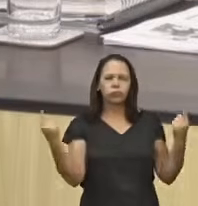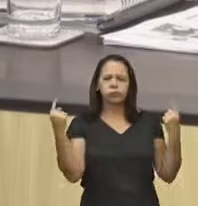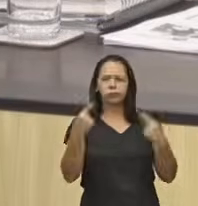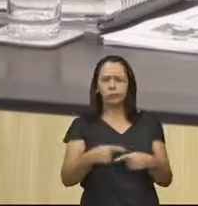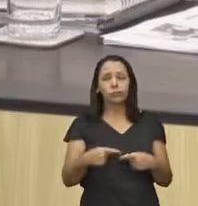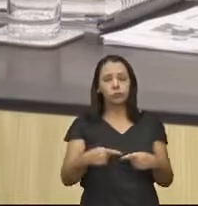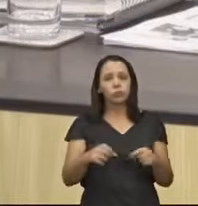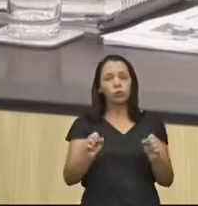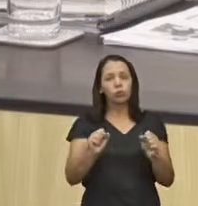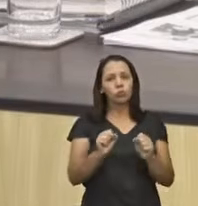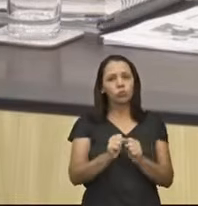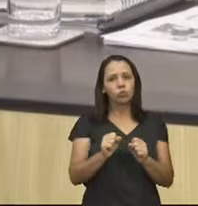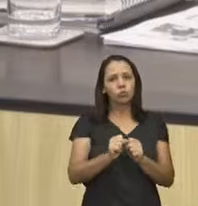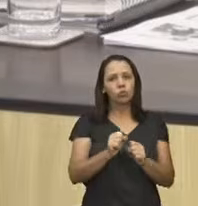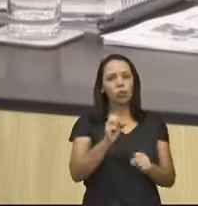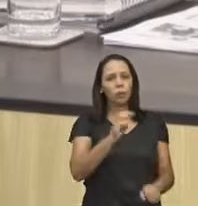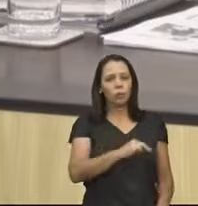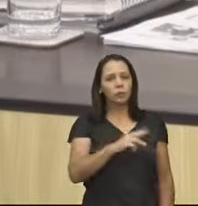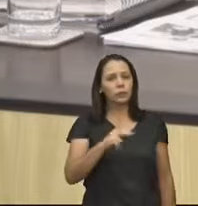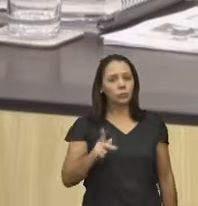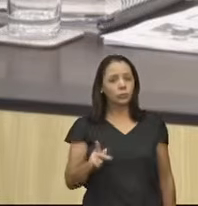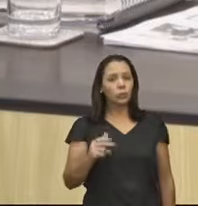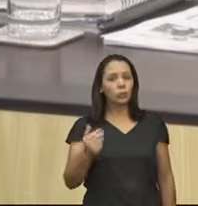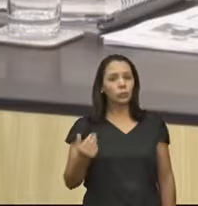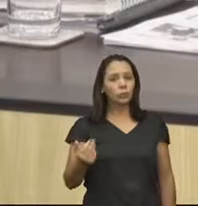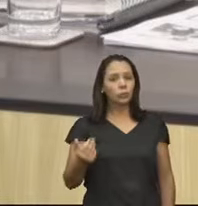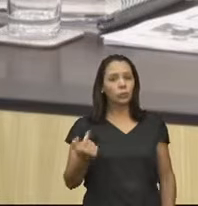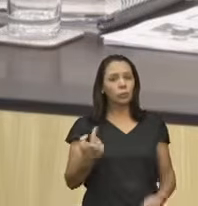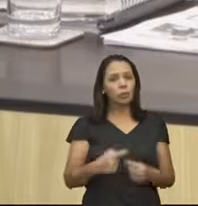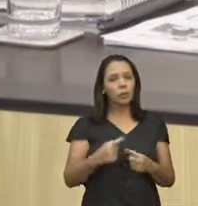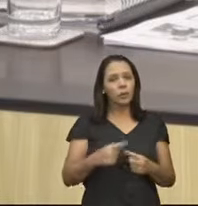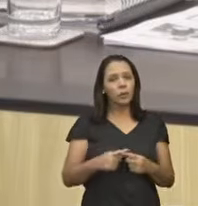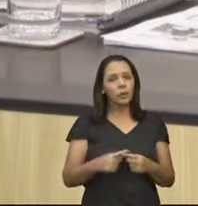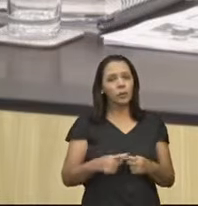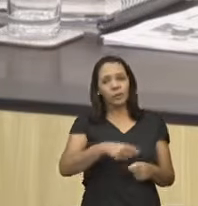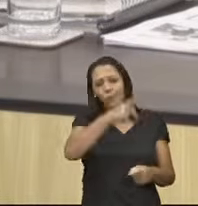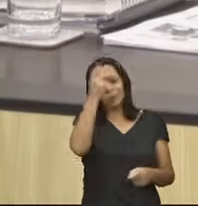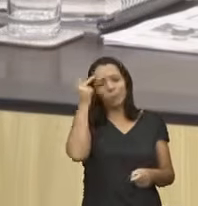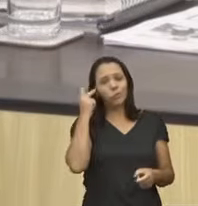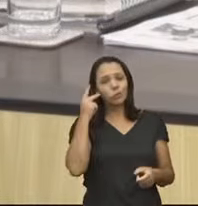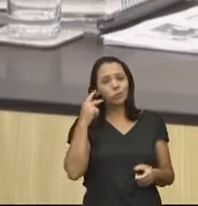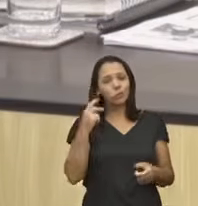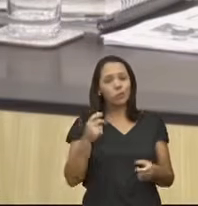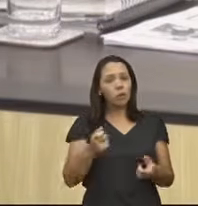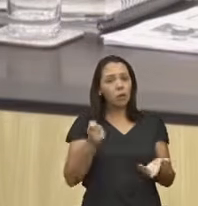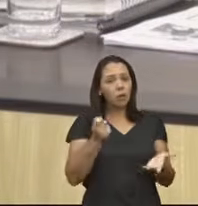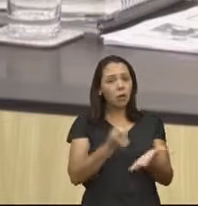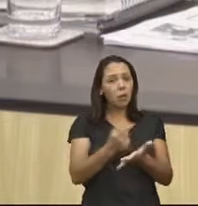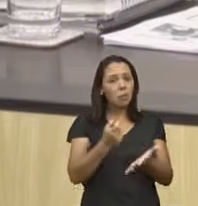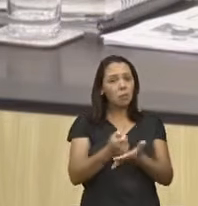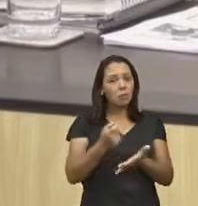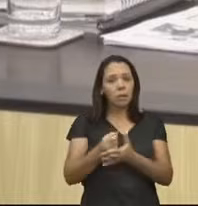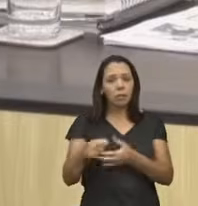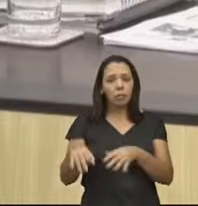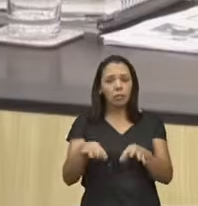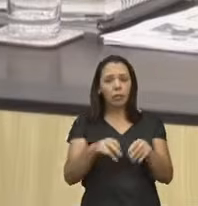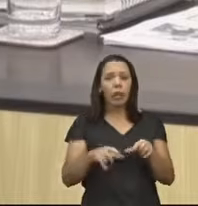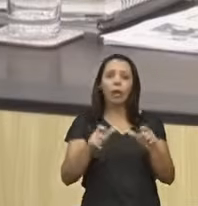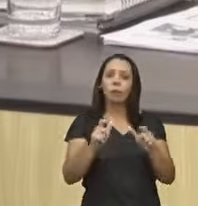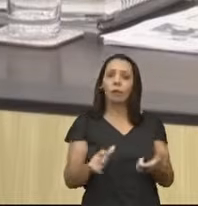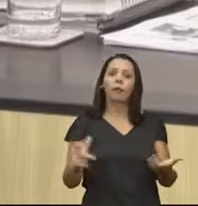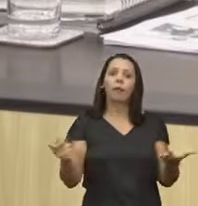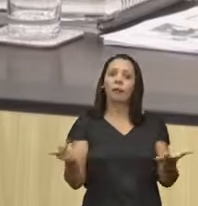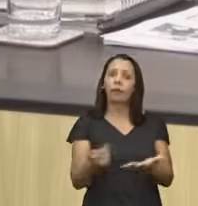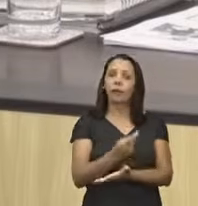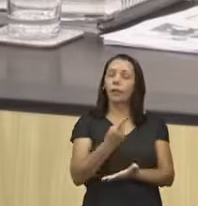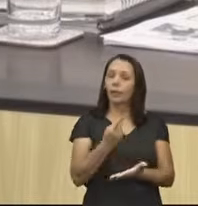Ministério Público por essa invasão desordenada, causando muitas vezes depois